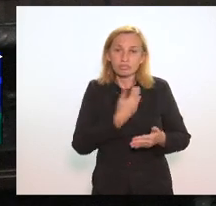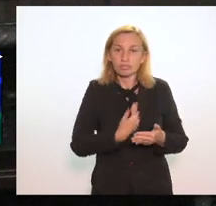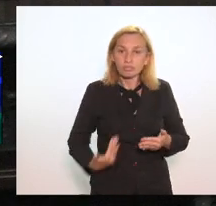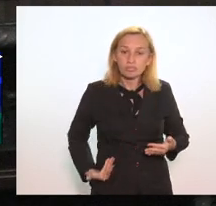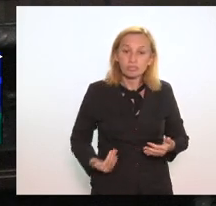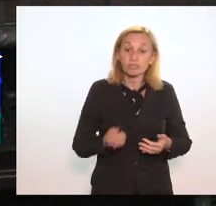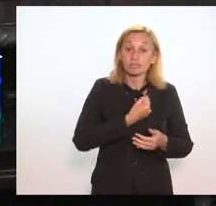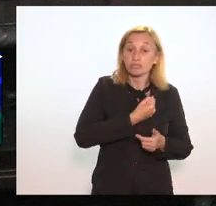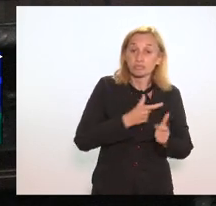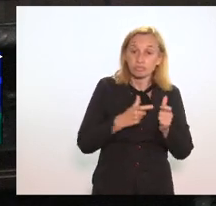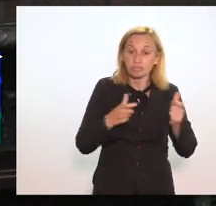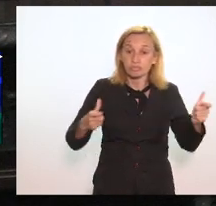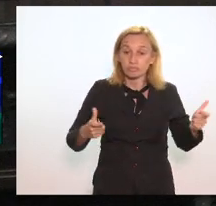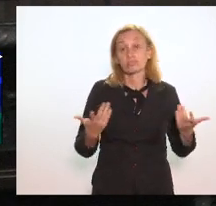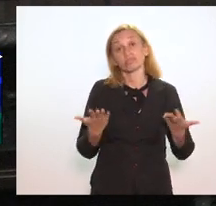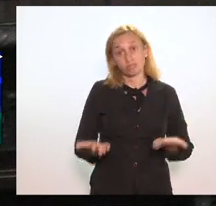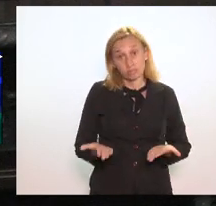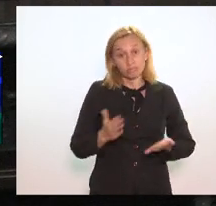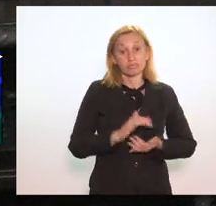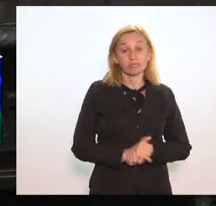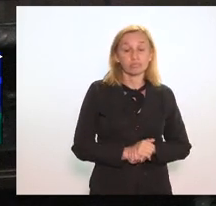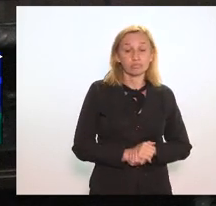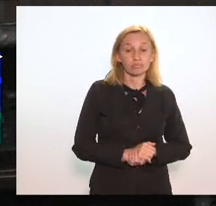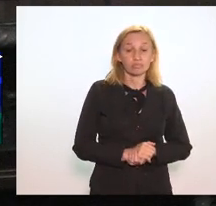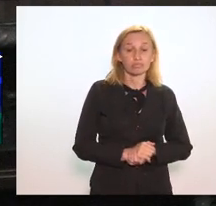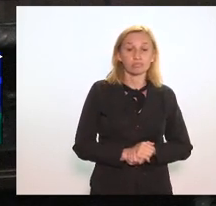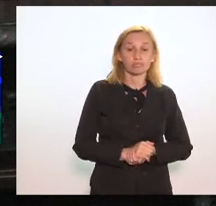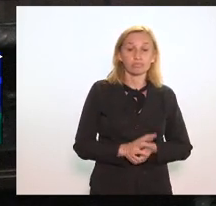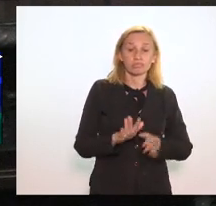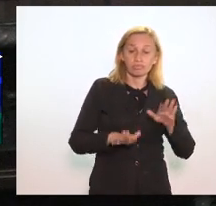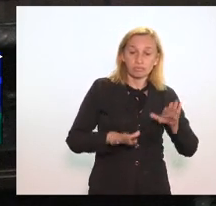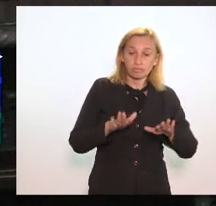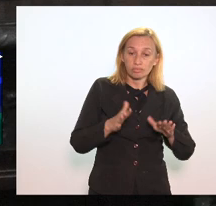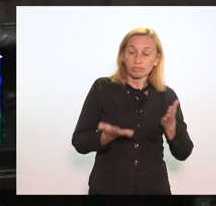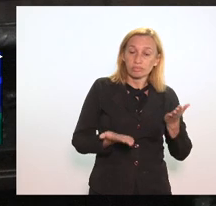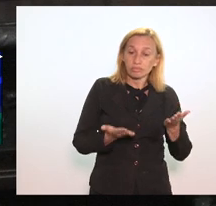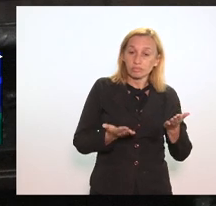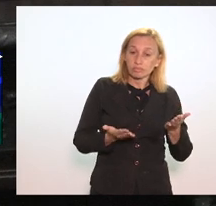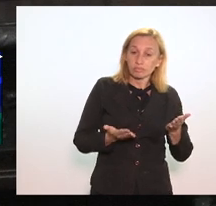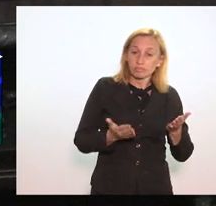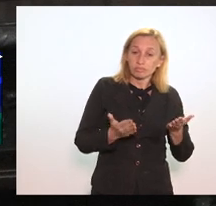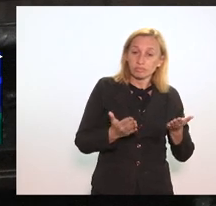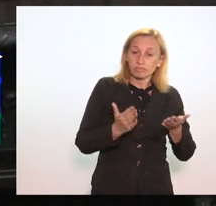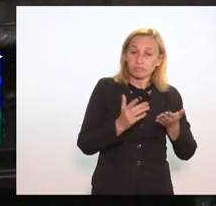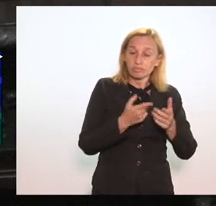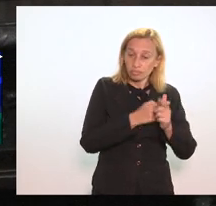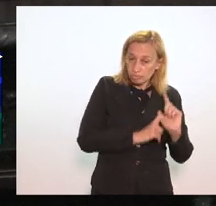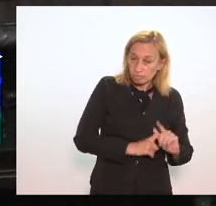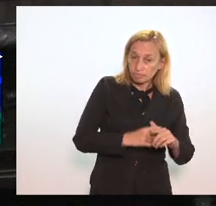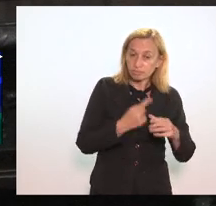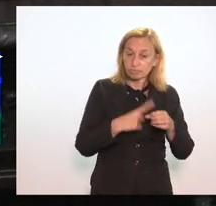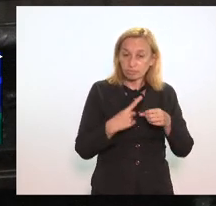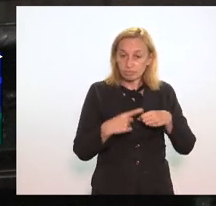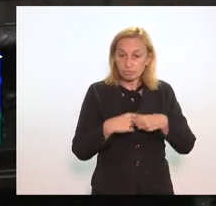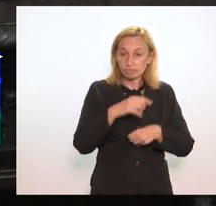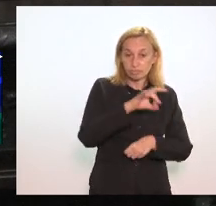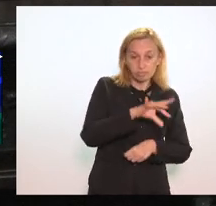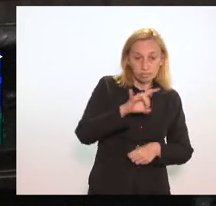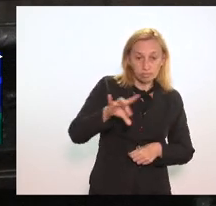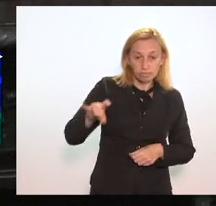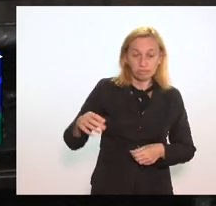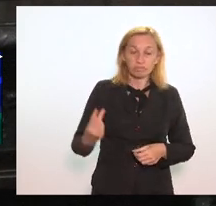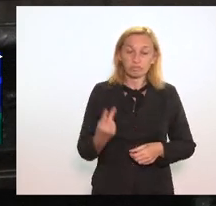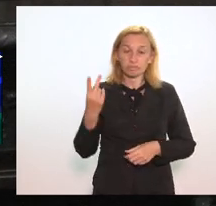e dos números é diferente que município favor icipio Isso deve ser respeitado o objetivo de preservar de vidas